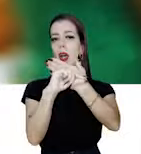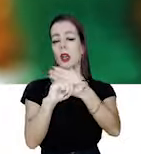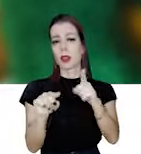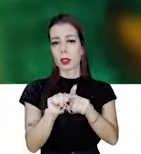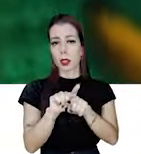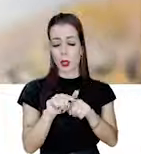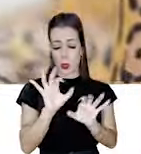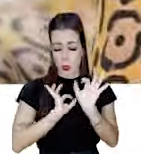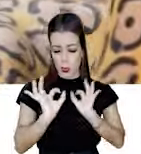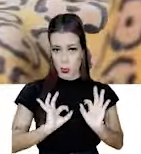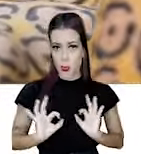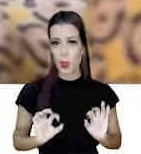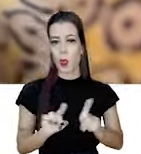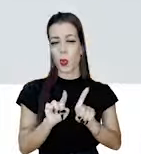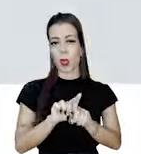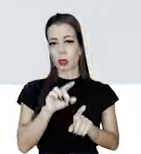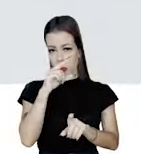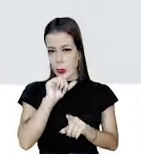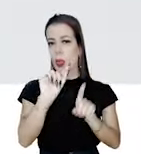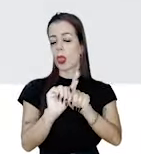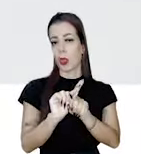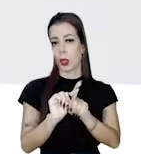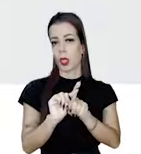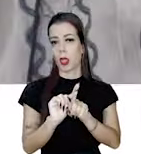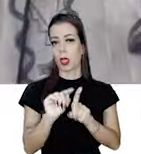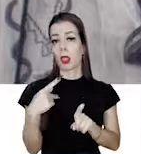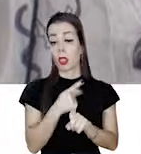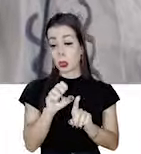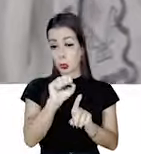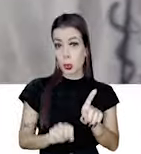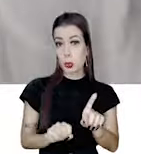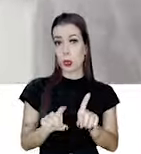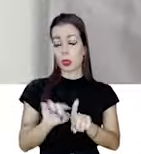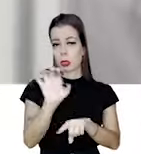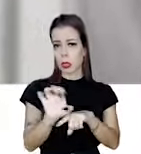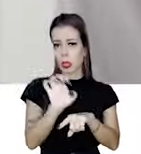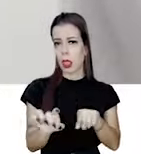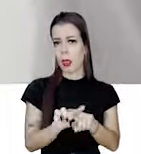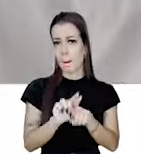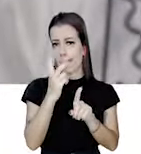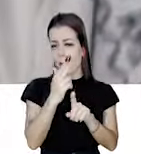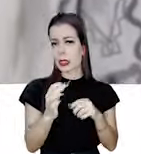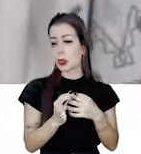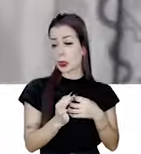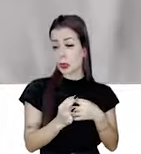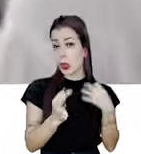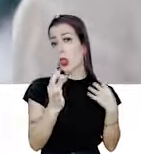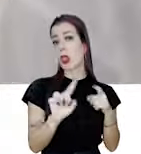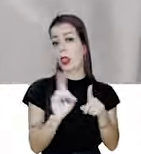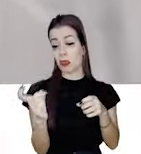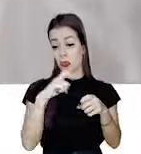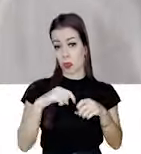a parte do Pantanal, né, as onças, os tucanos, o tuiuiu. O Mundo Novo fica situado no extremo sul do estado. Por muito tempo